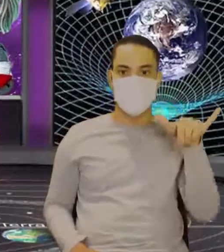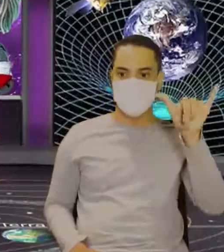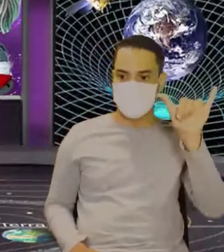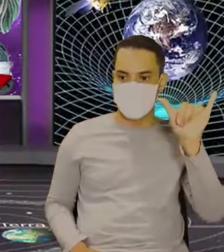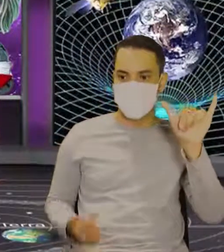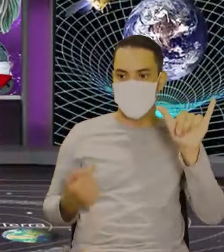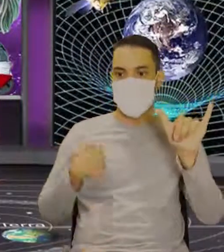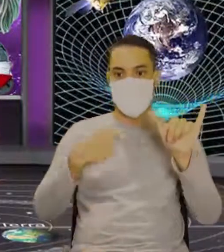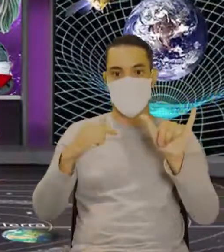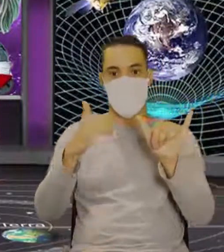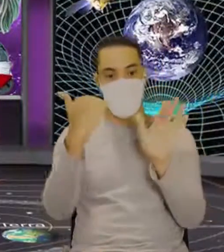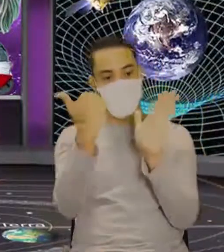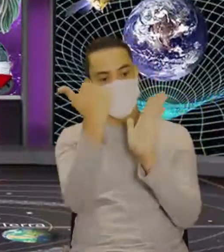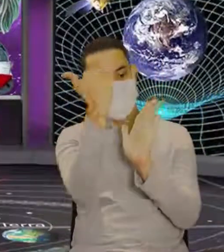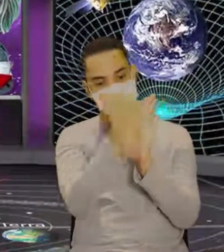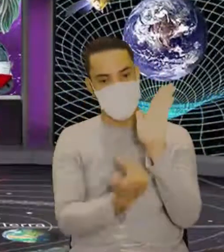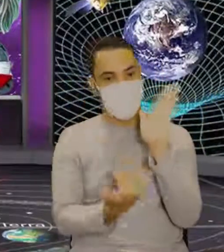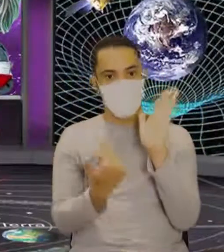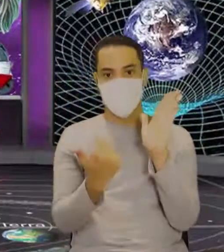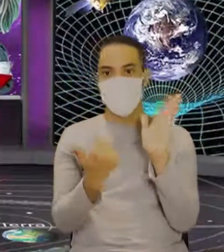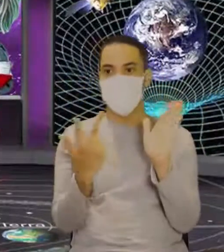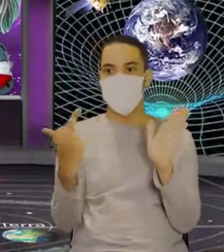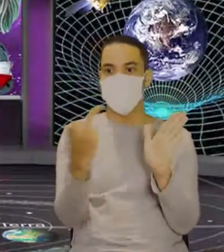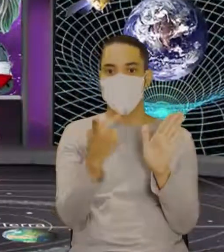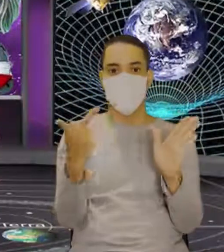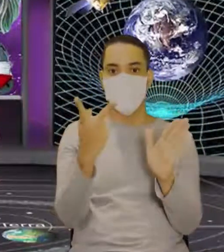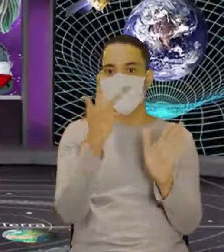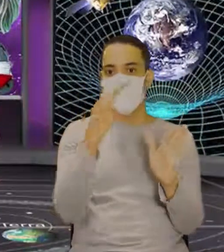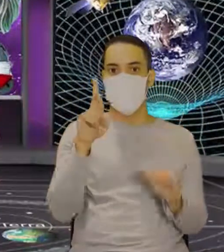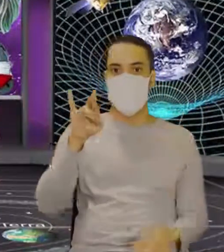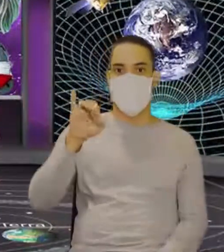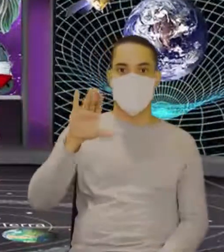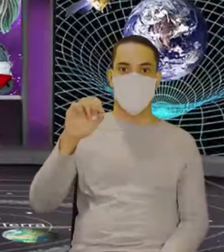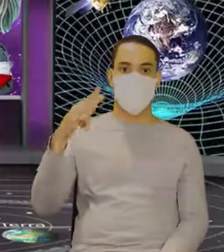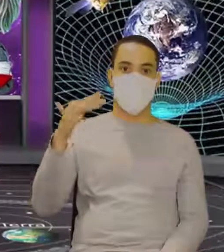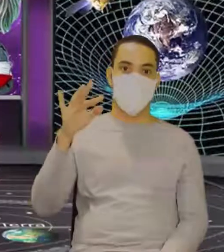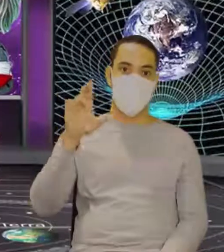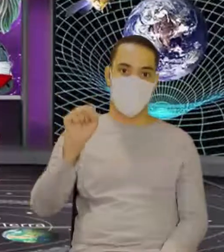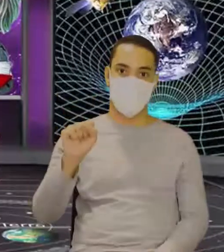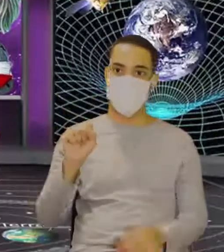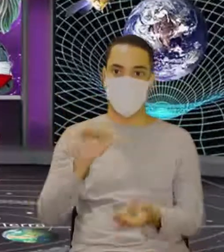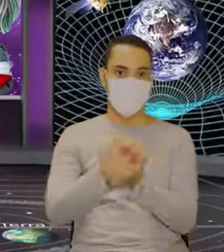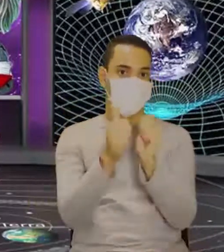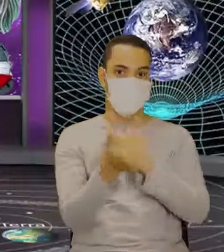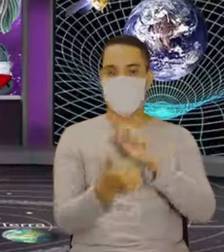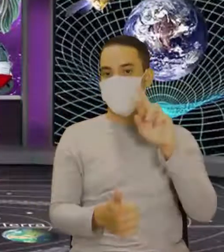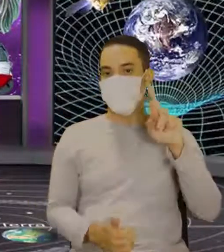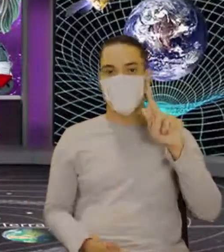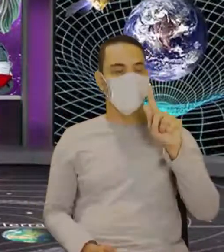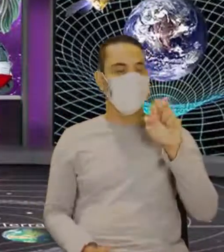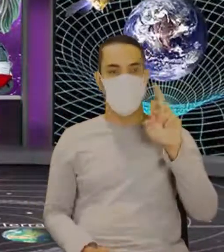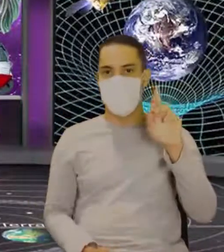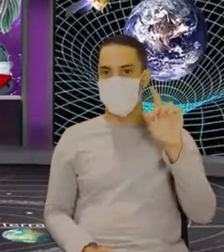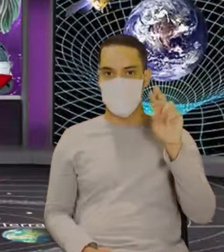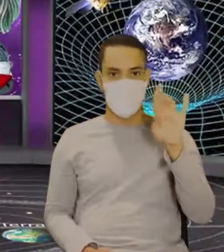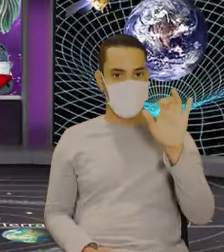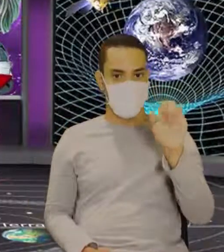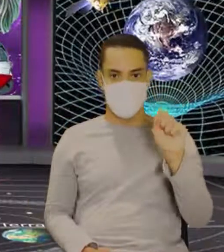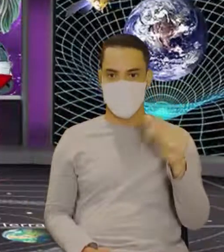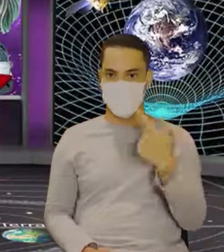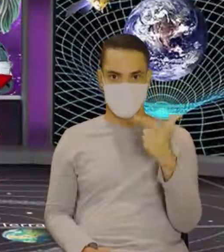for menor, esses aí vão se comportar como receptores em vez de geradores. Tá bom, pessoal? Entendido